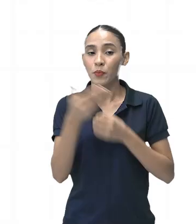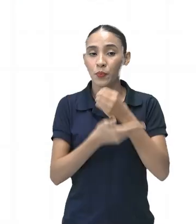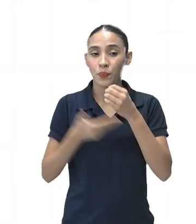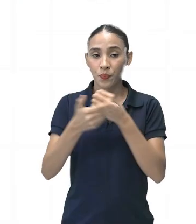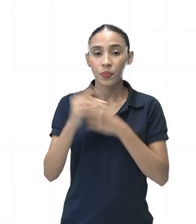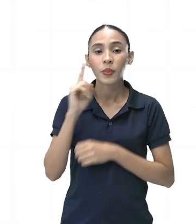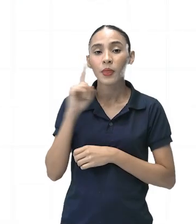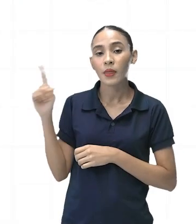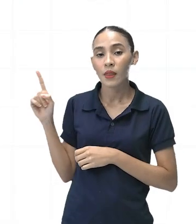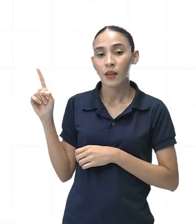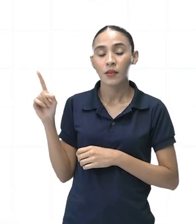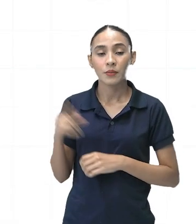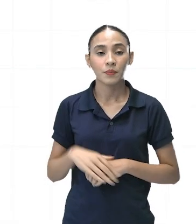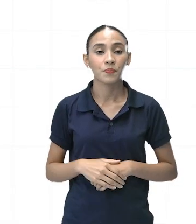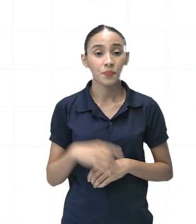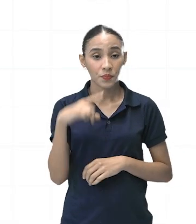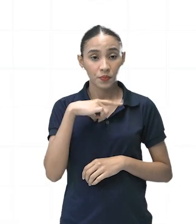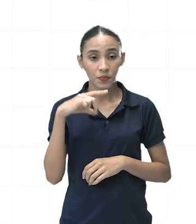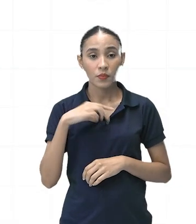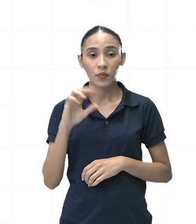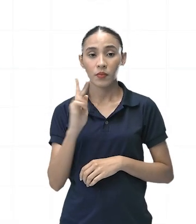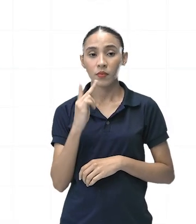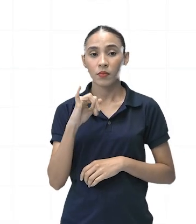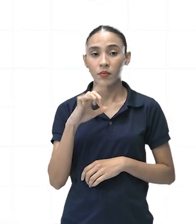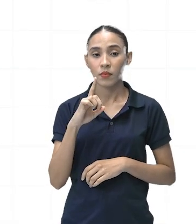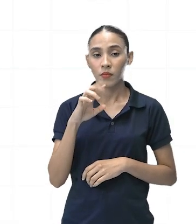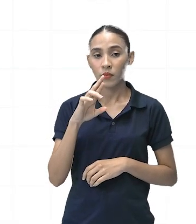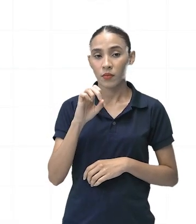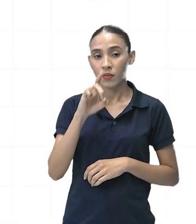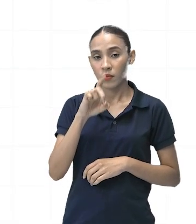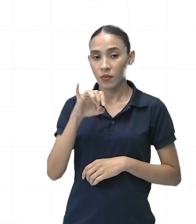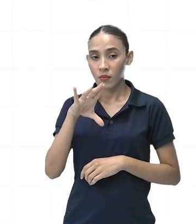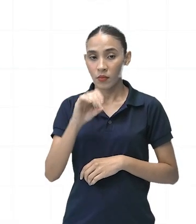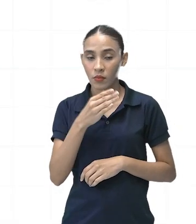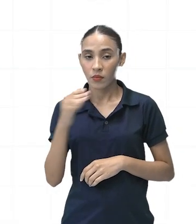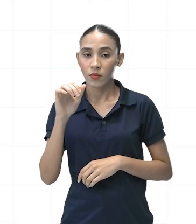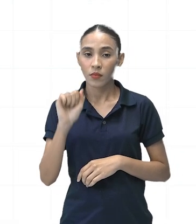bases? Exemplos que trouxemos, temos o hidróxido